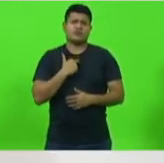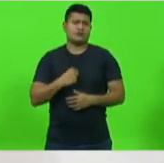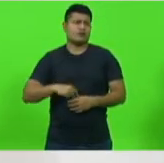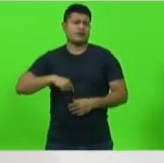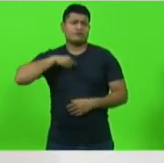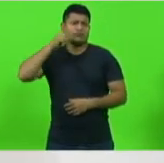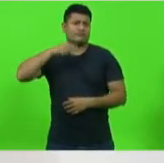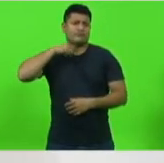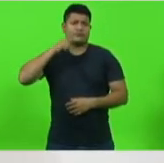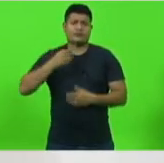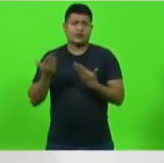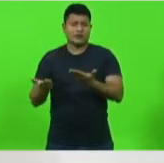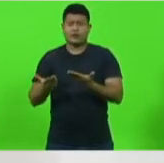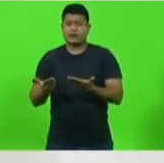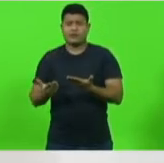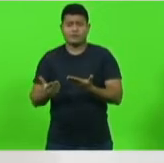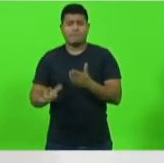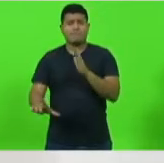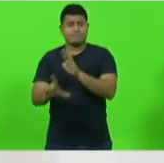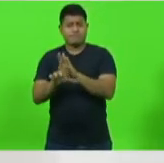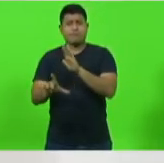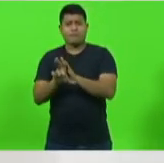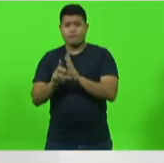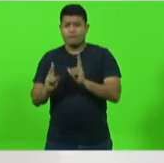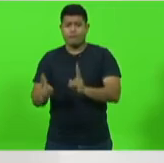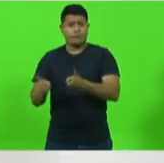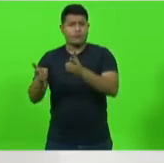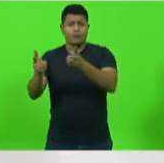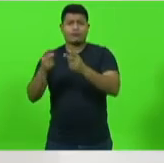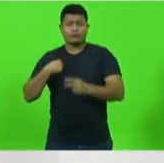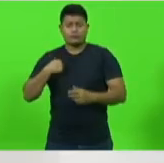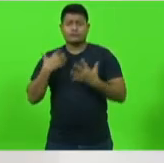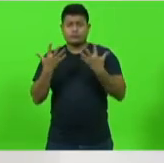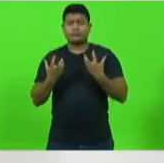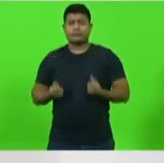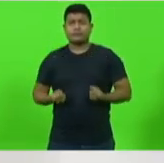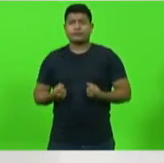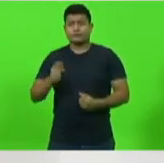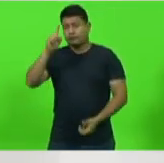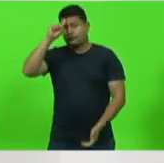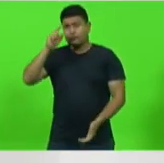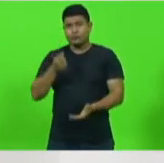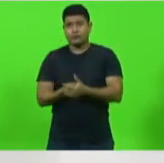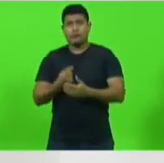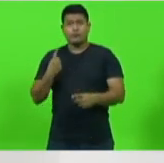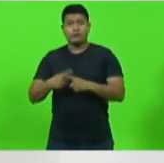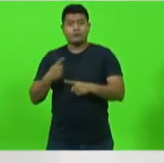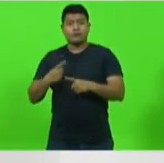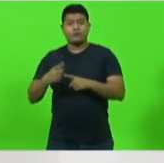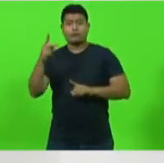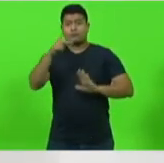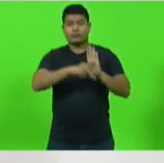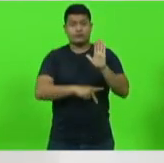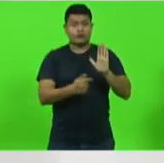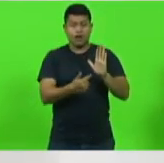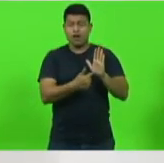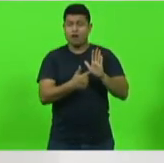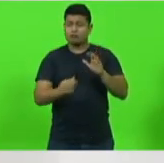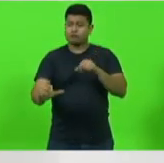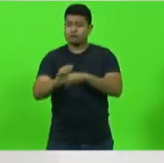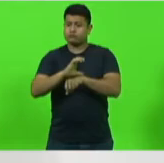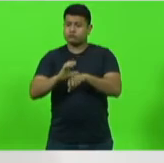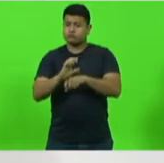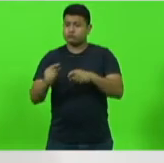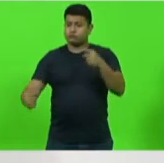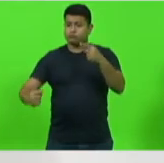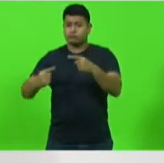Eu não consigo. A lei está válida, eu vou defender a lei, decidir o meu posicionamento, porque o projeto é plenamente constitucional, e ainda